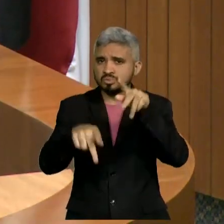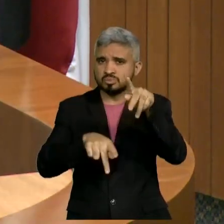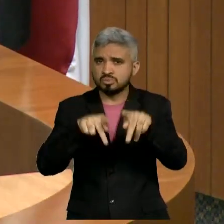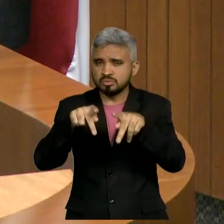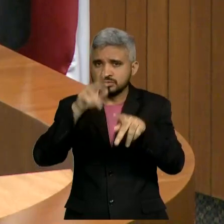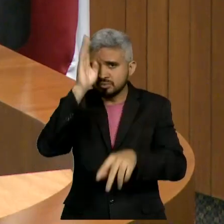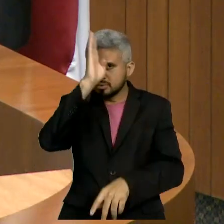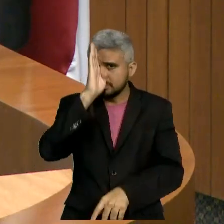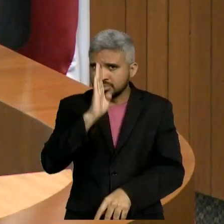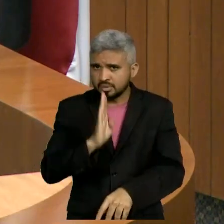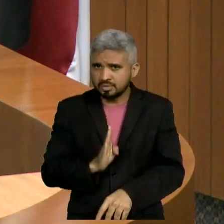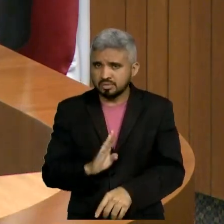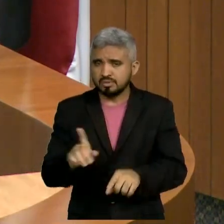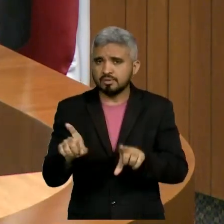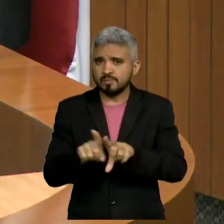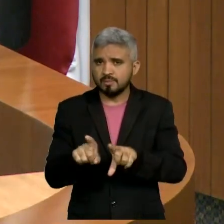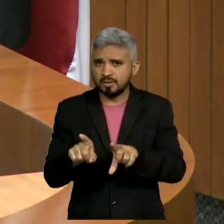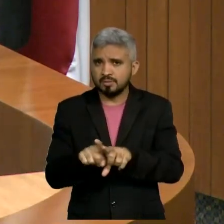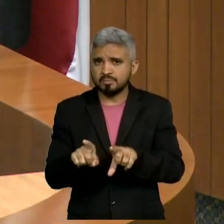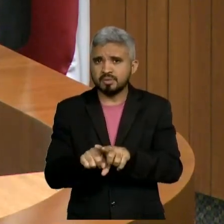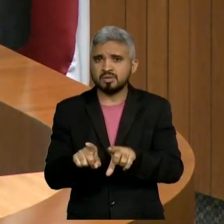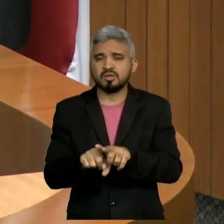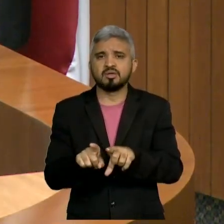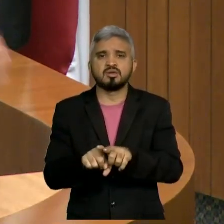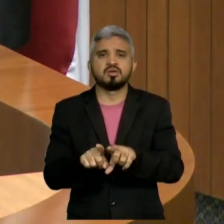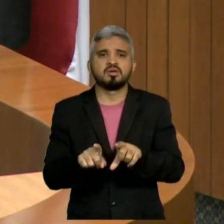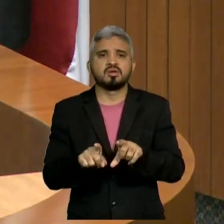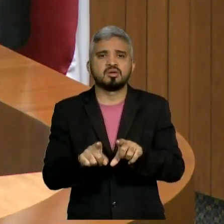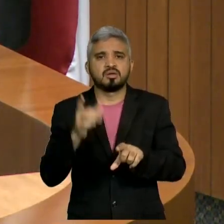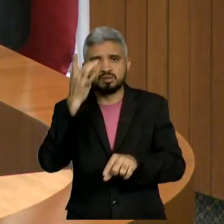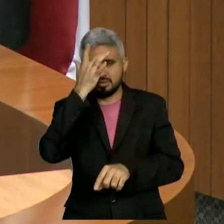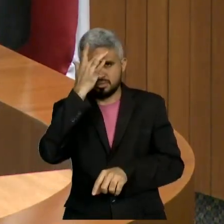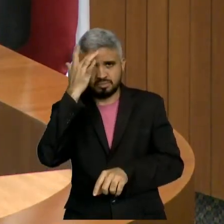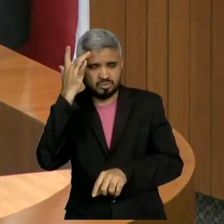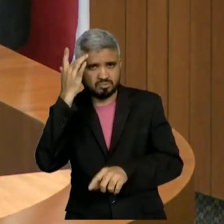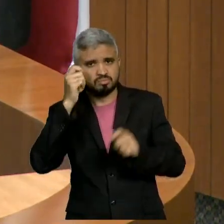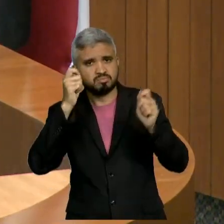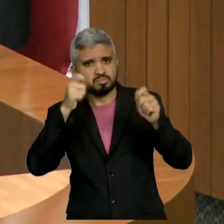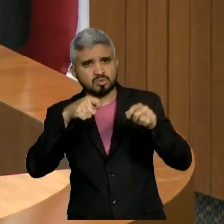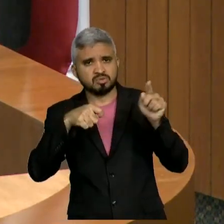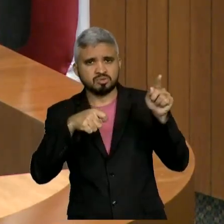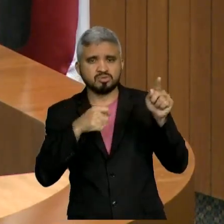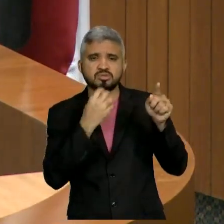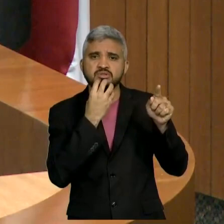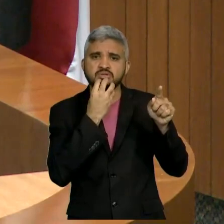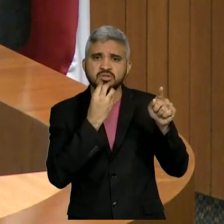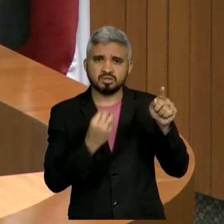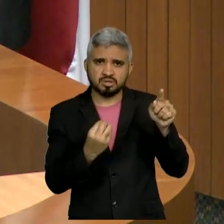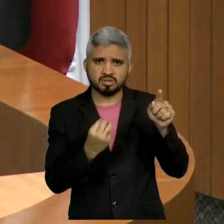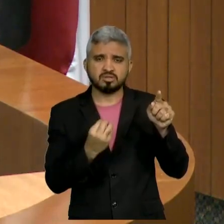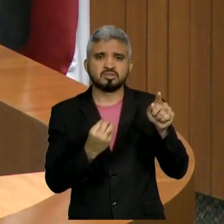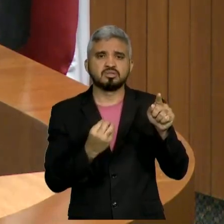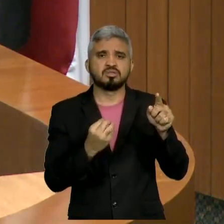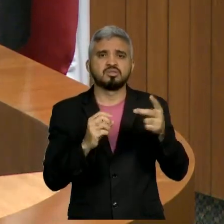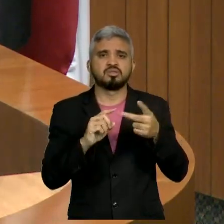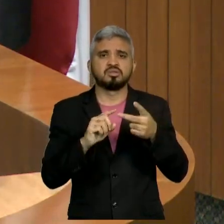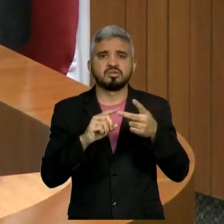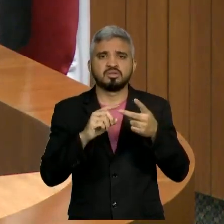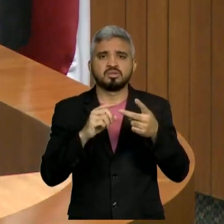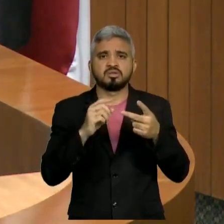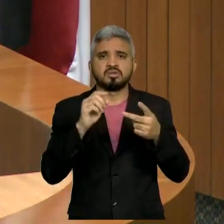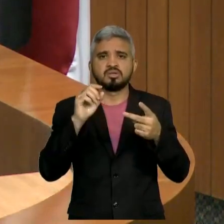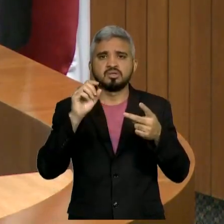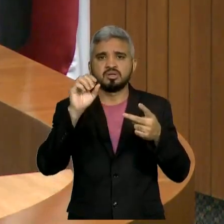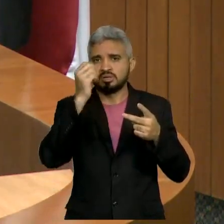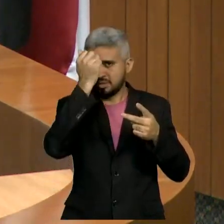processo de negociação, que um dia teremos o Estado palestino e o Estado de Israel possamos viver